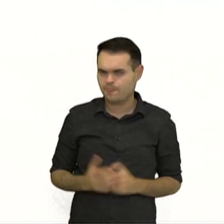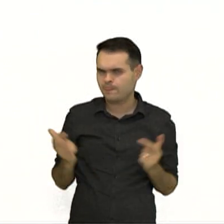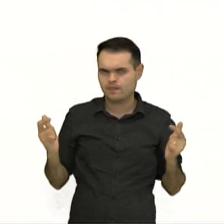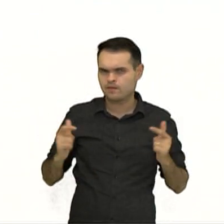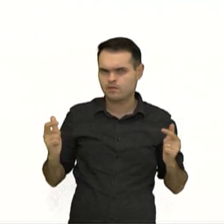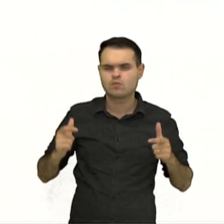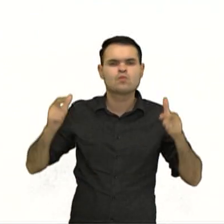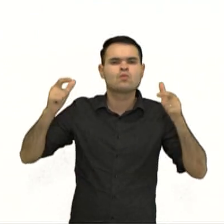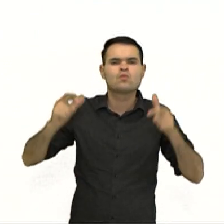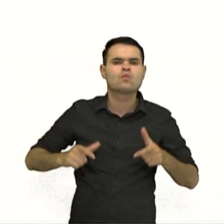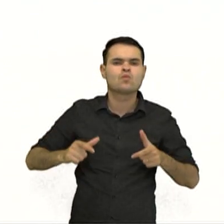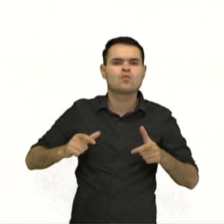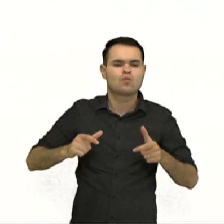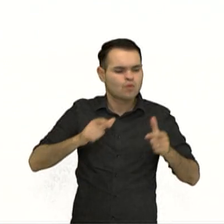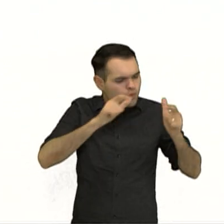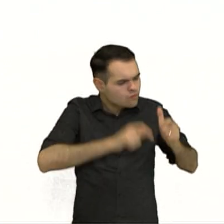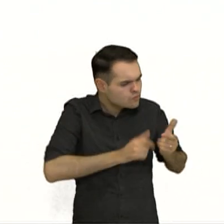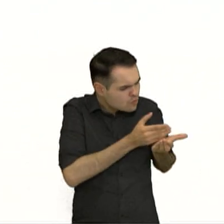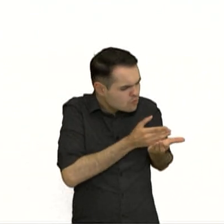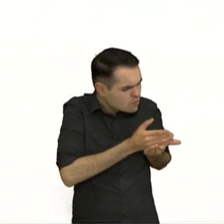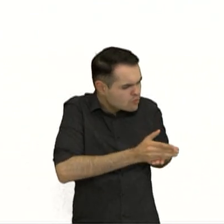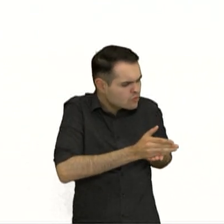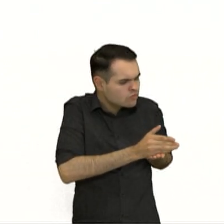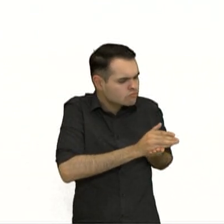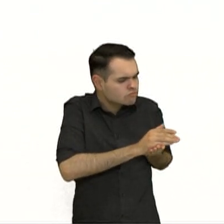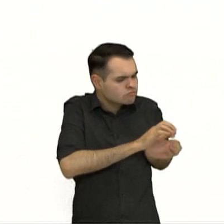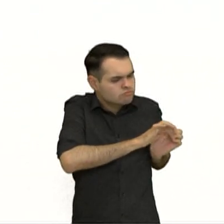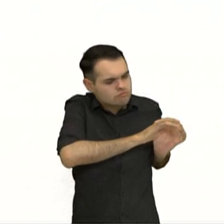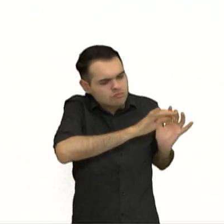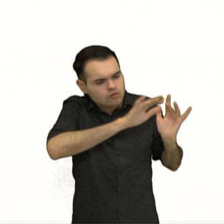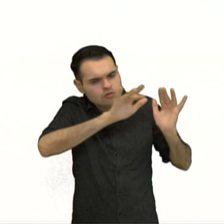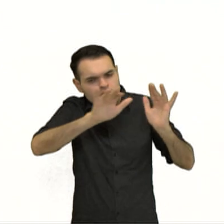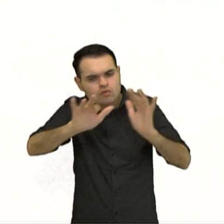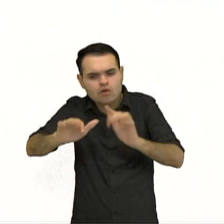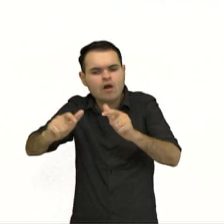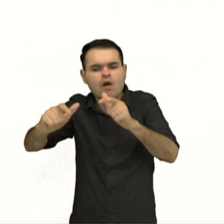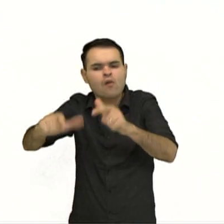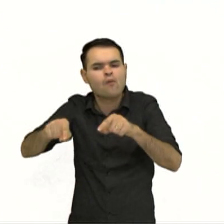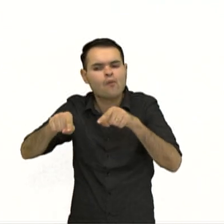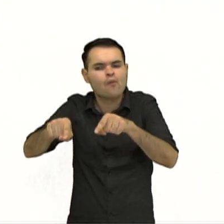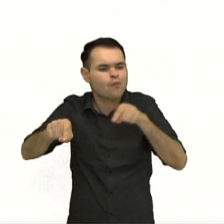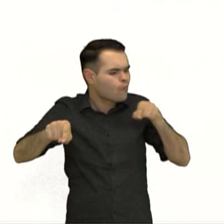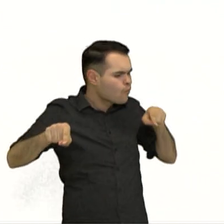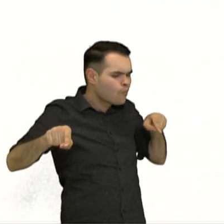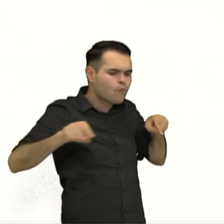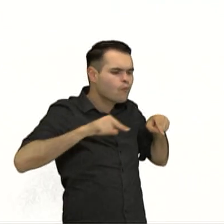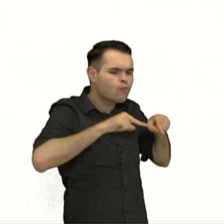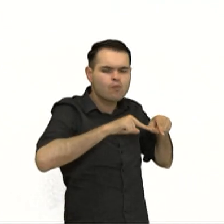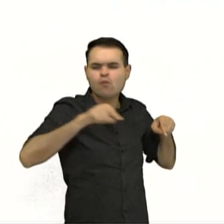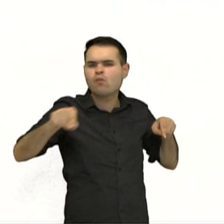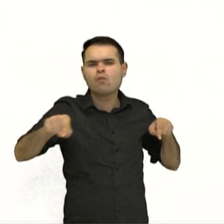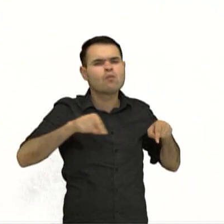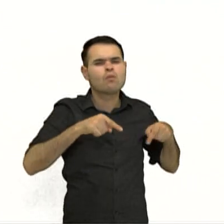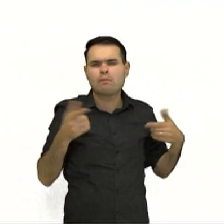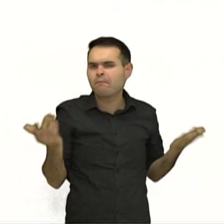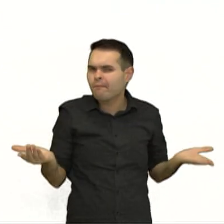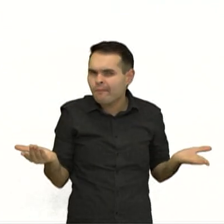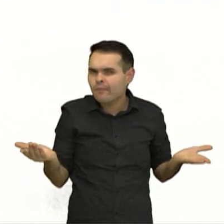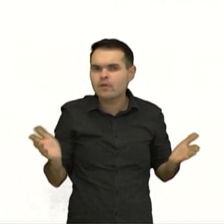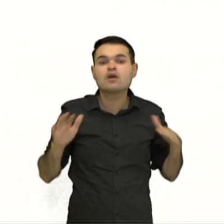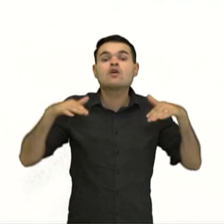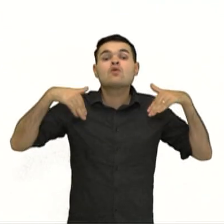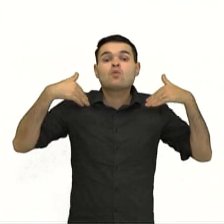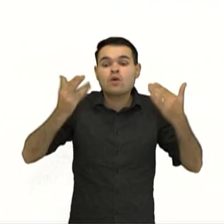de partida dessas cruzadas? Para onde que elas se dirigiam, né? Para qual era o local que elas se dirigiam? Quando que